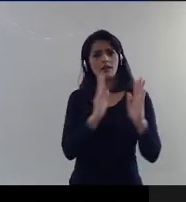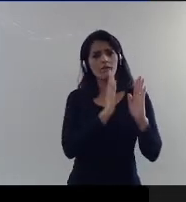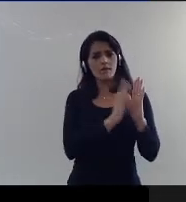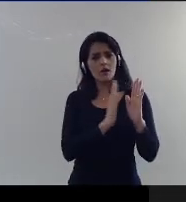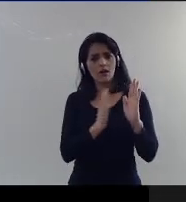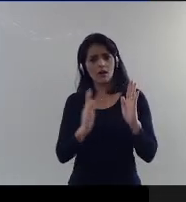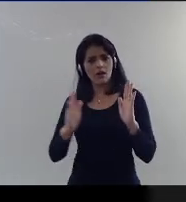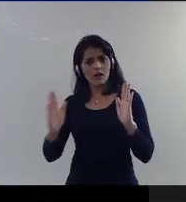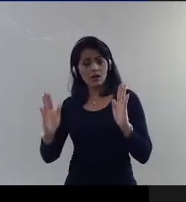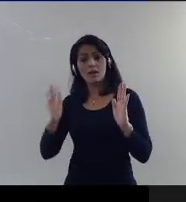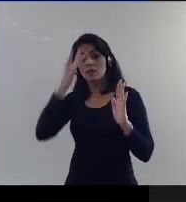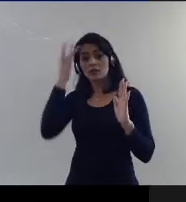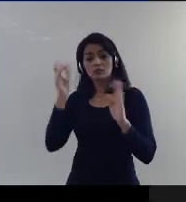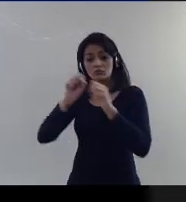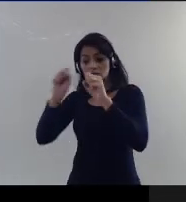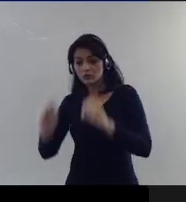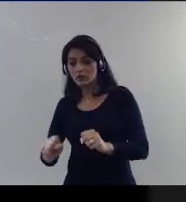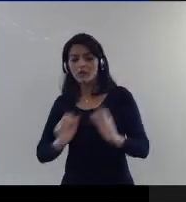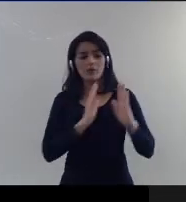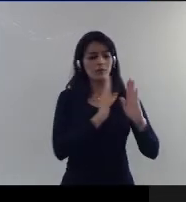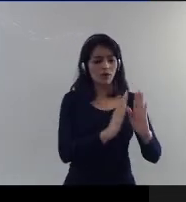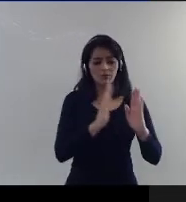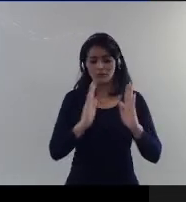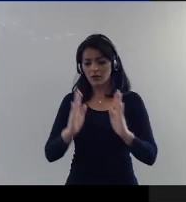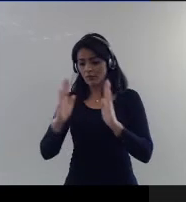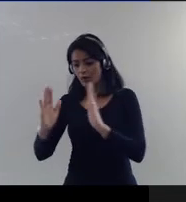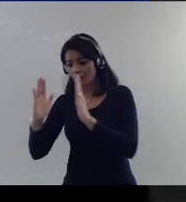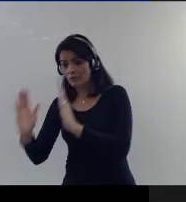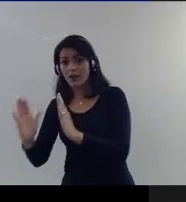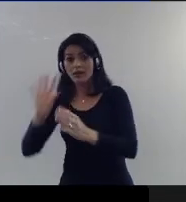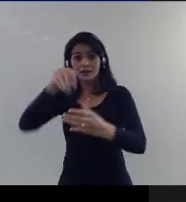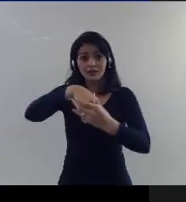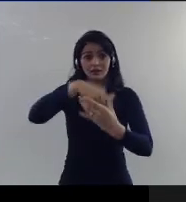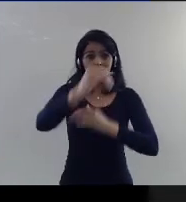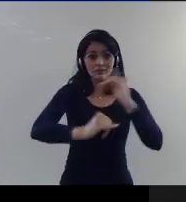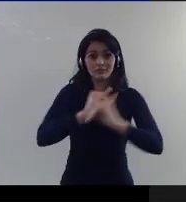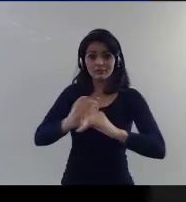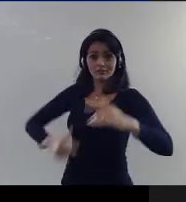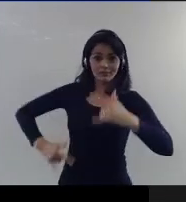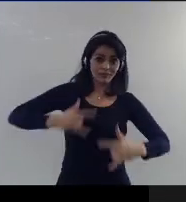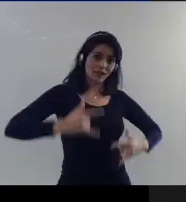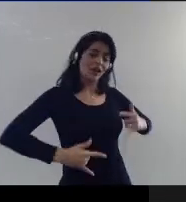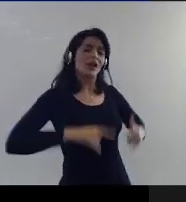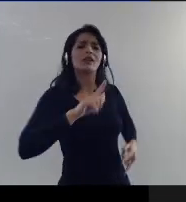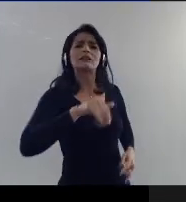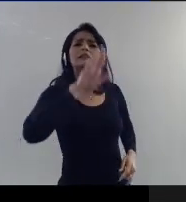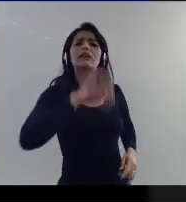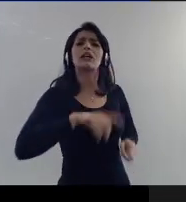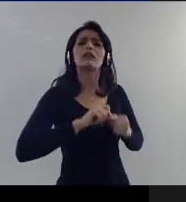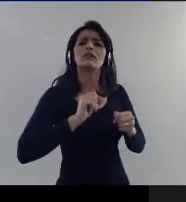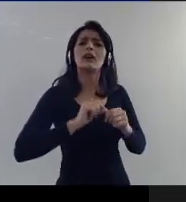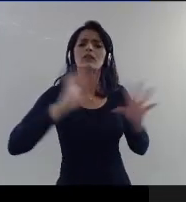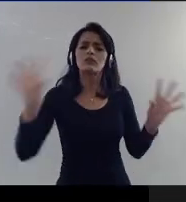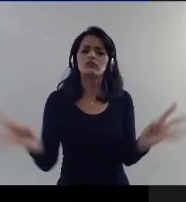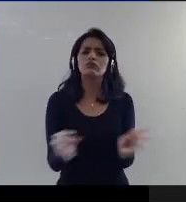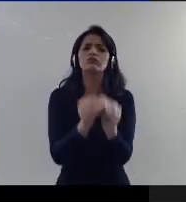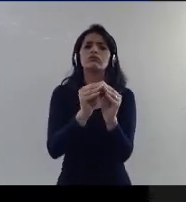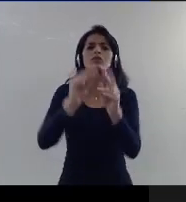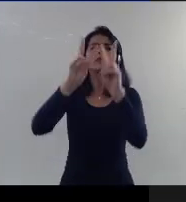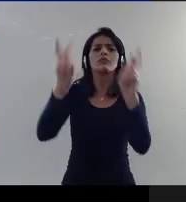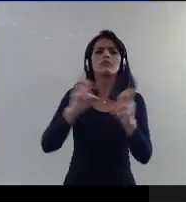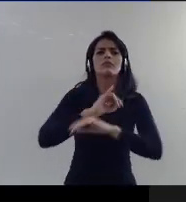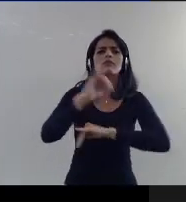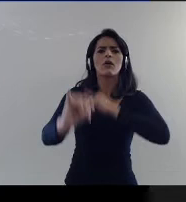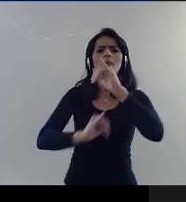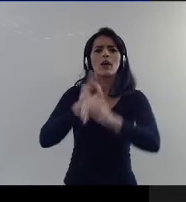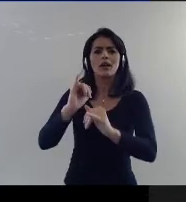pega um sistema, coloca essas fases e diz quem faz o quê, em que momento, né? Como faz, como é que você junta as informações. Então, a tecnologia também